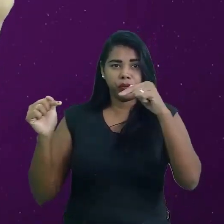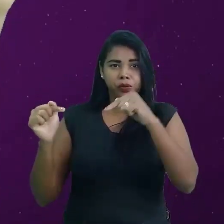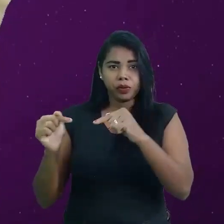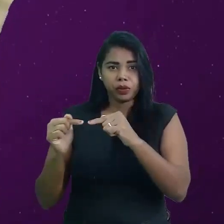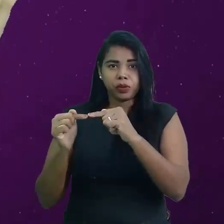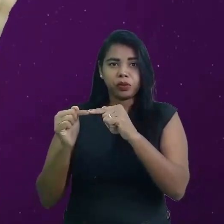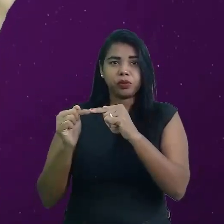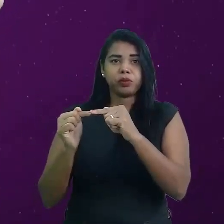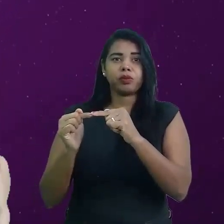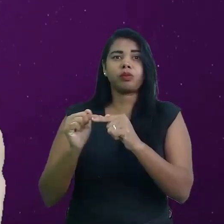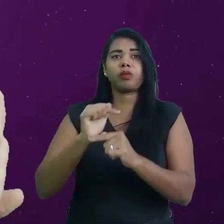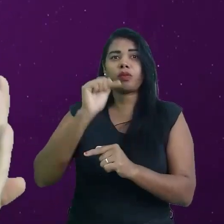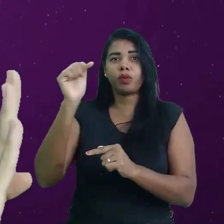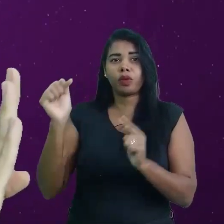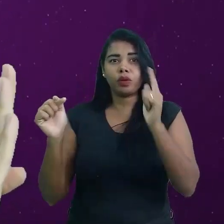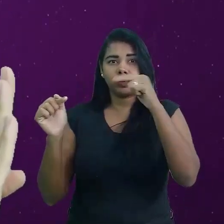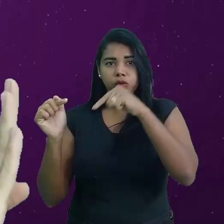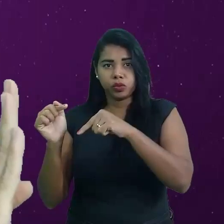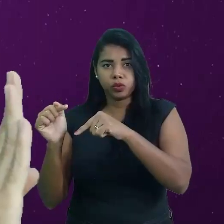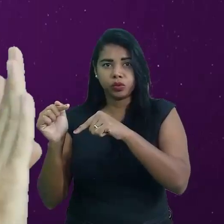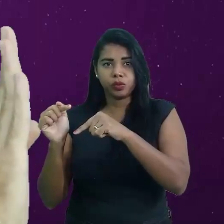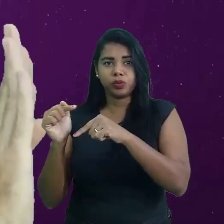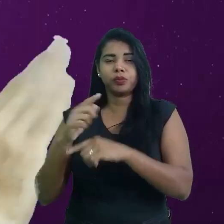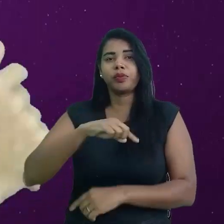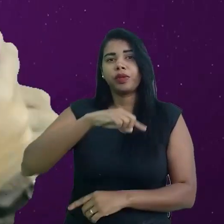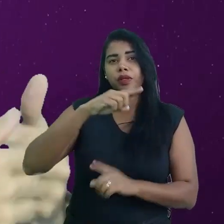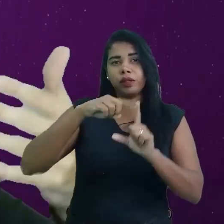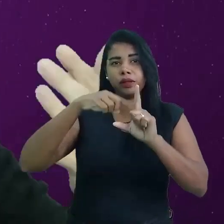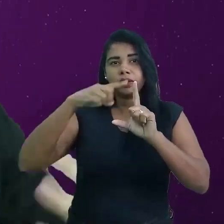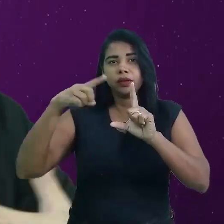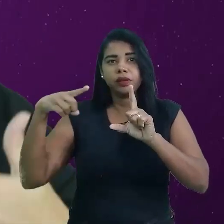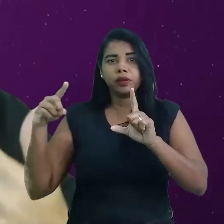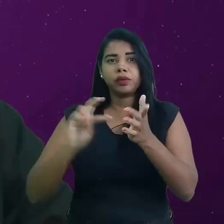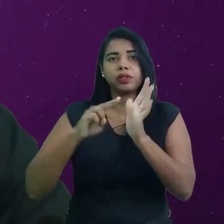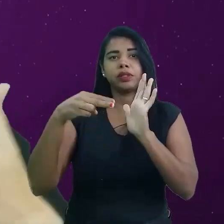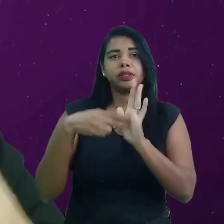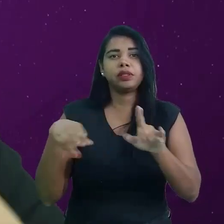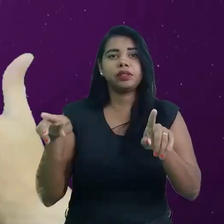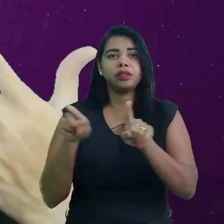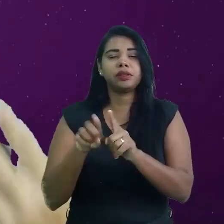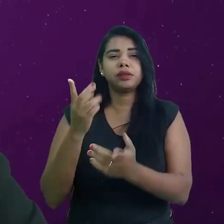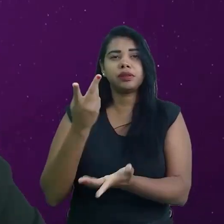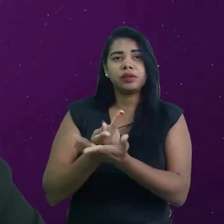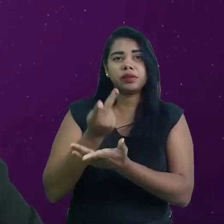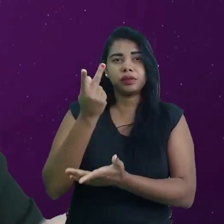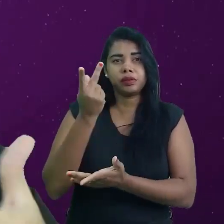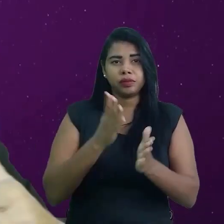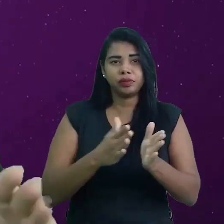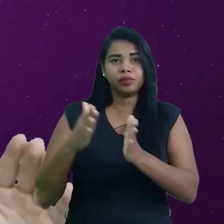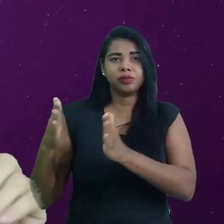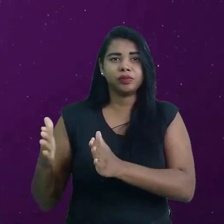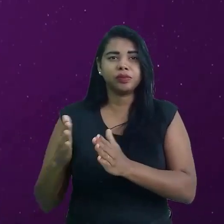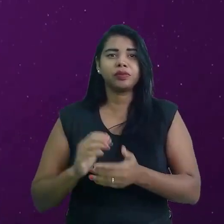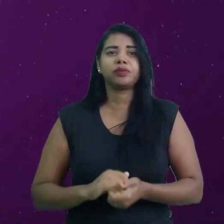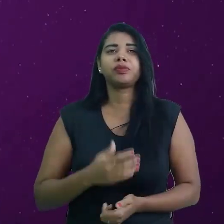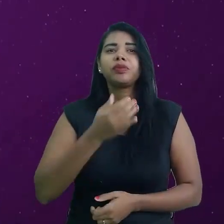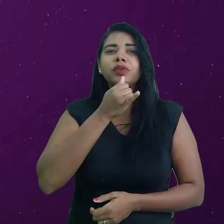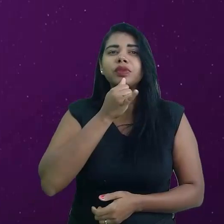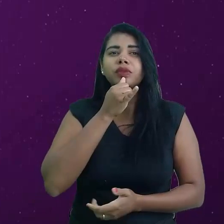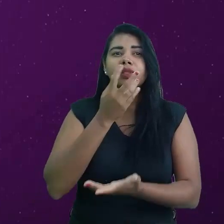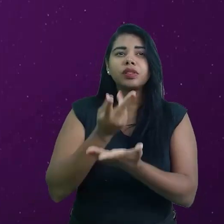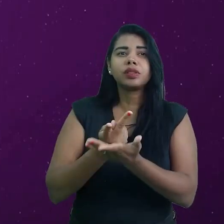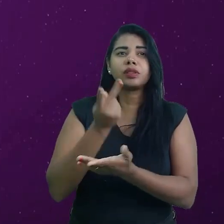tu. Ela faz tiu, a outra faz tiu. Então, isso significa que elas estão em fase. Na oposição de